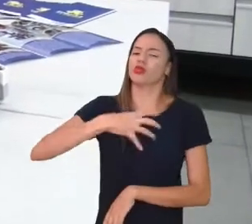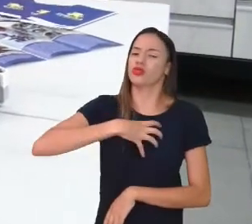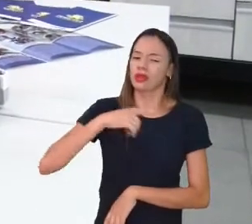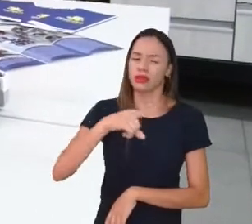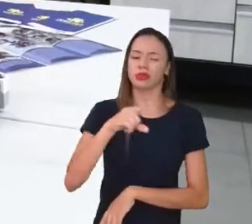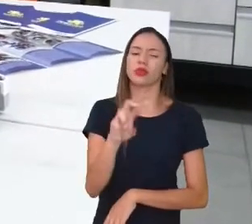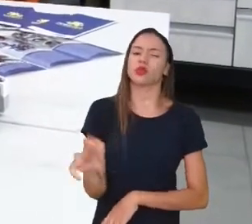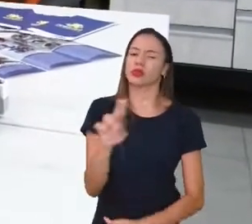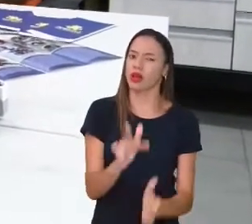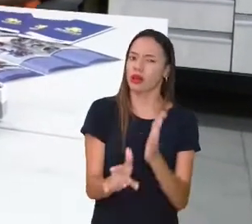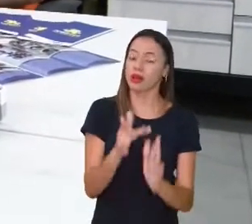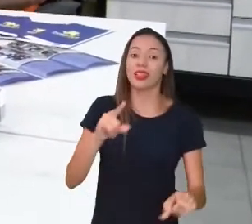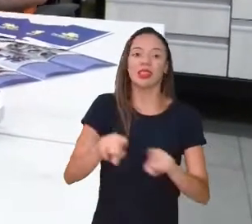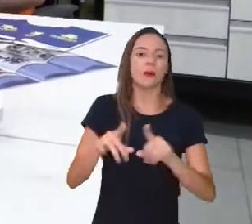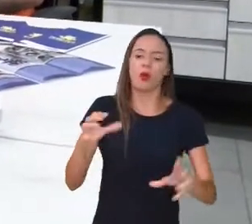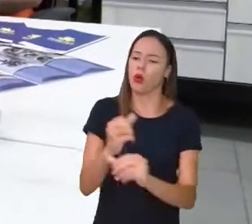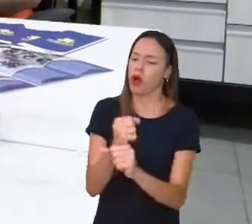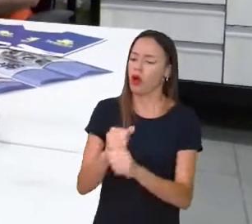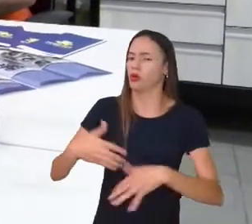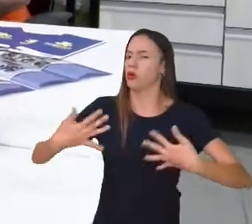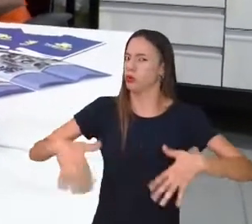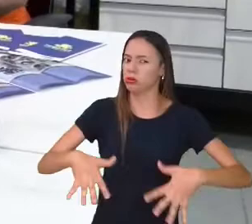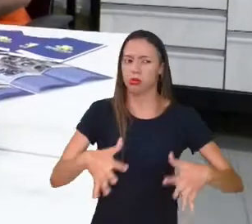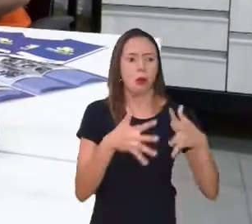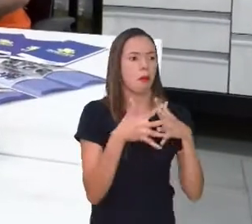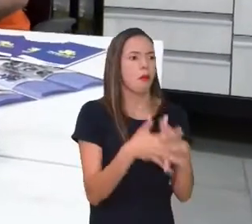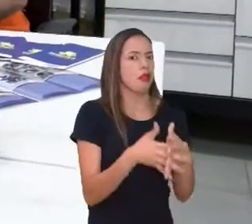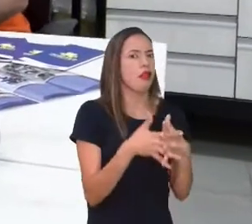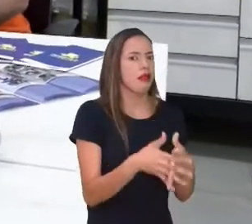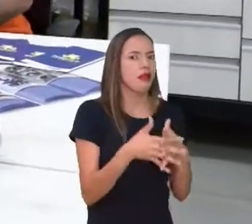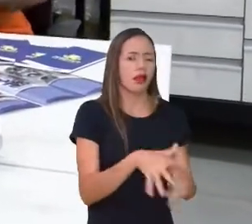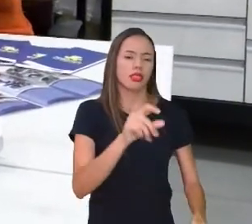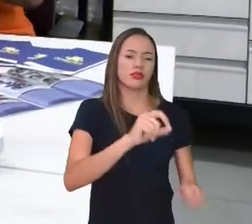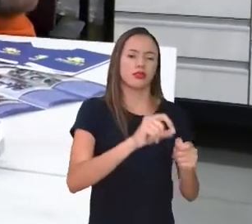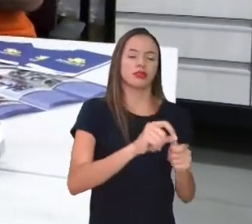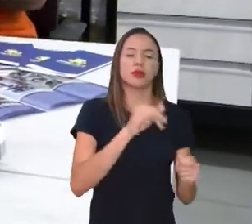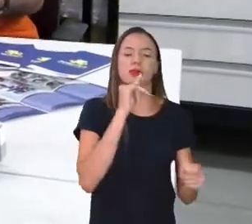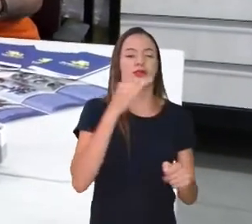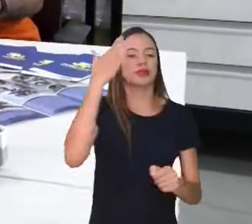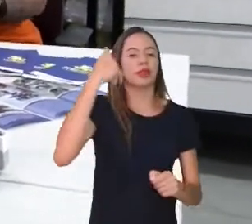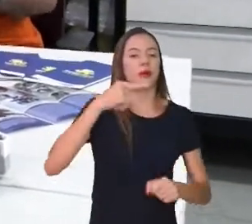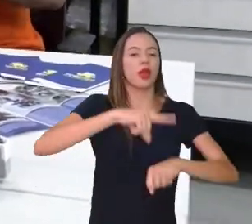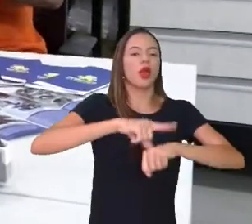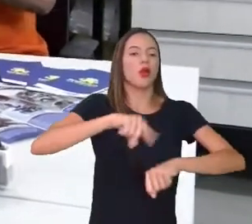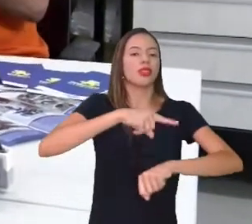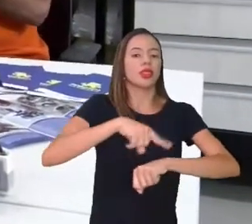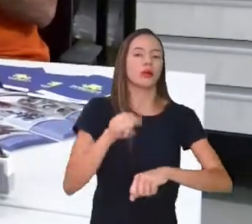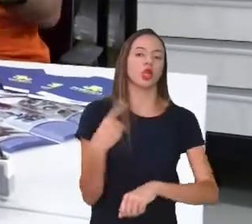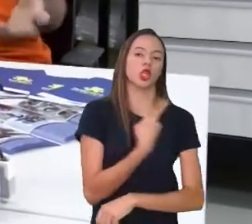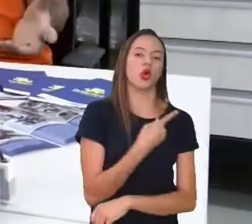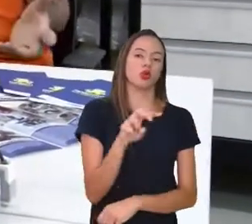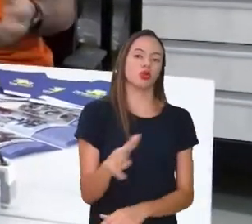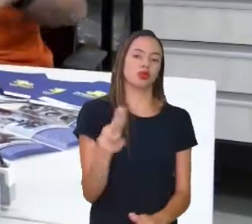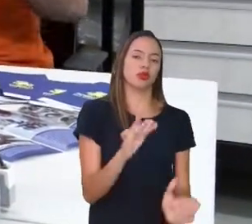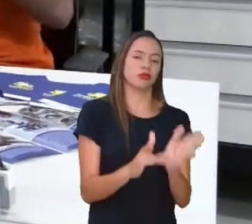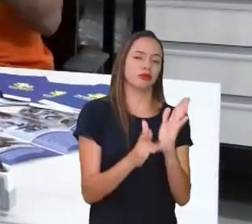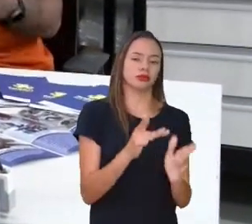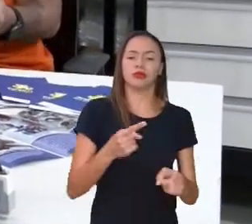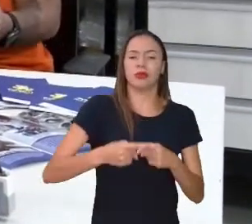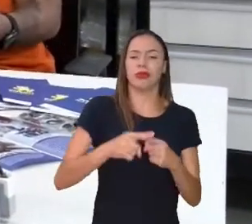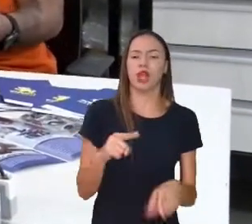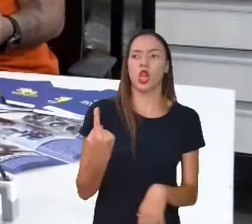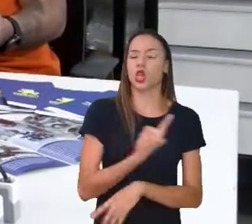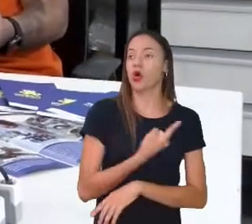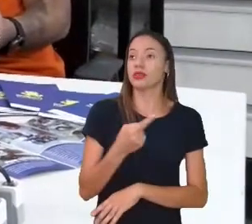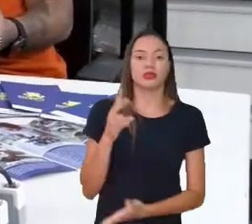cálculo extremamente complicado de fazer, né, Carla? Pois é. Para saber quanto tempo estamos conectados. Porque a gente vive conectado de